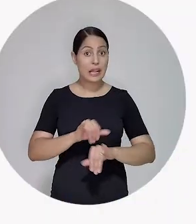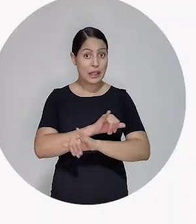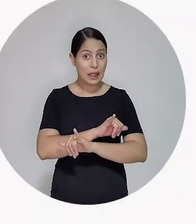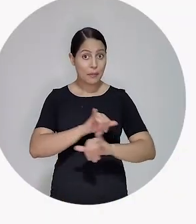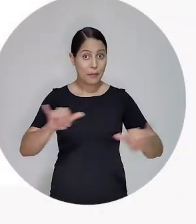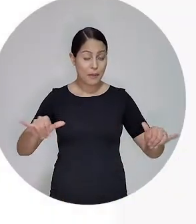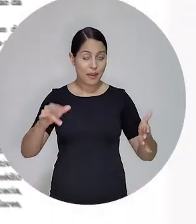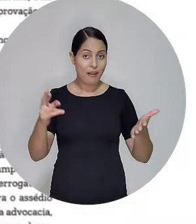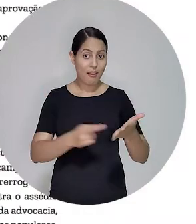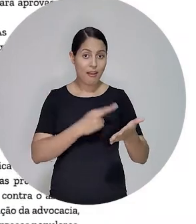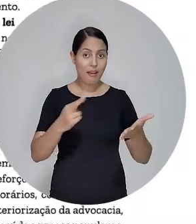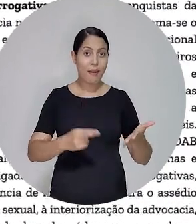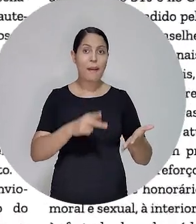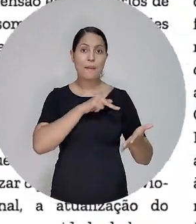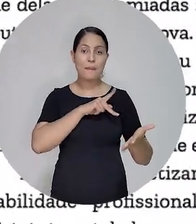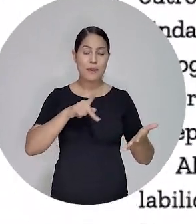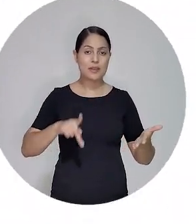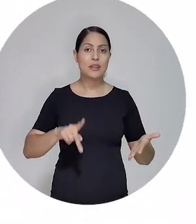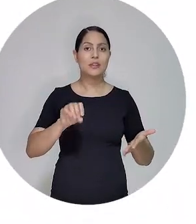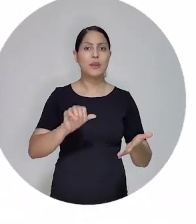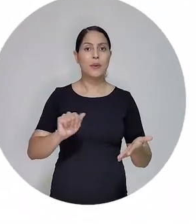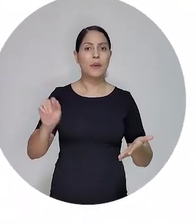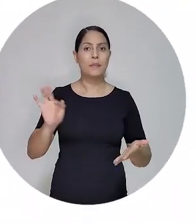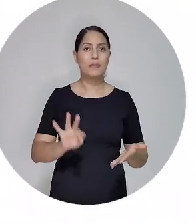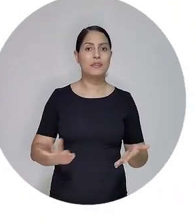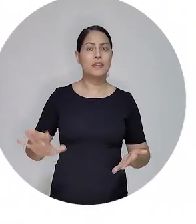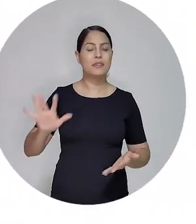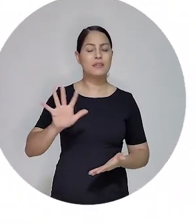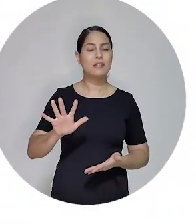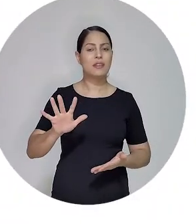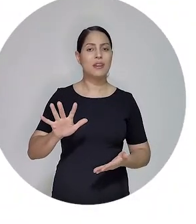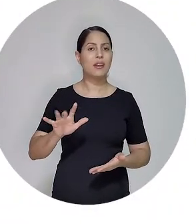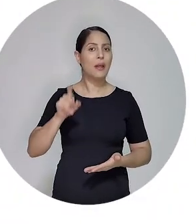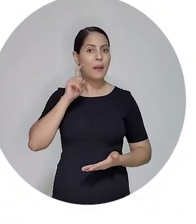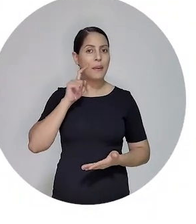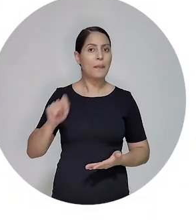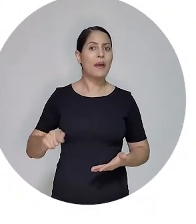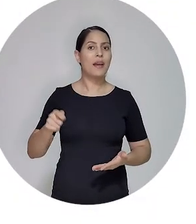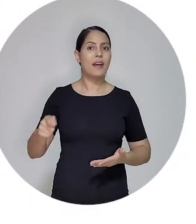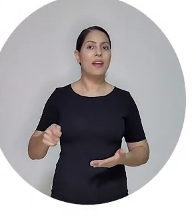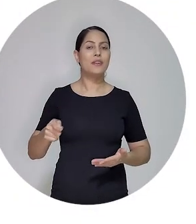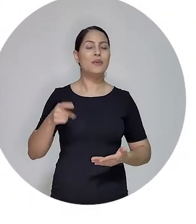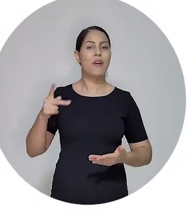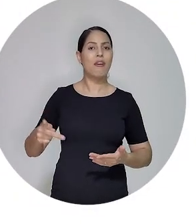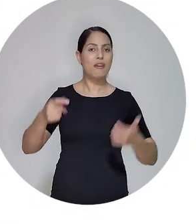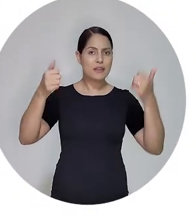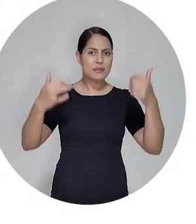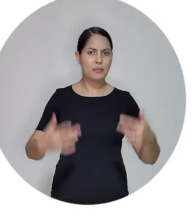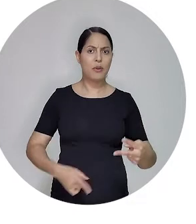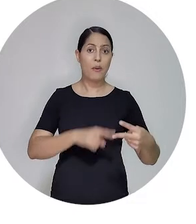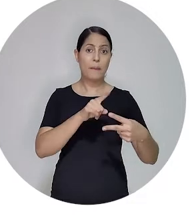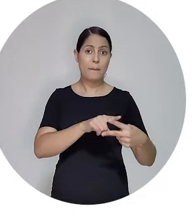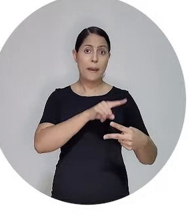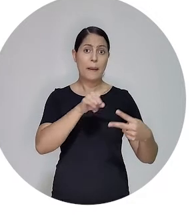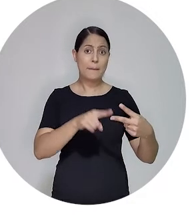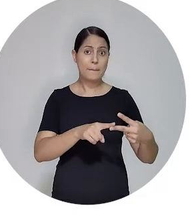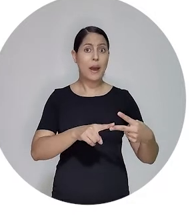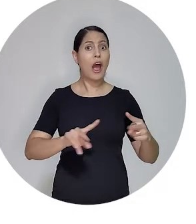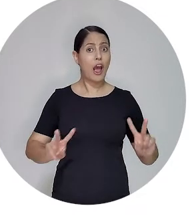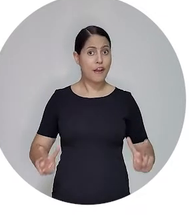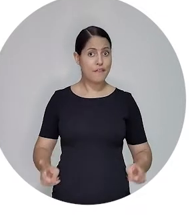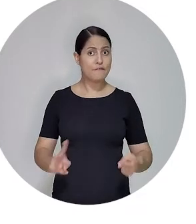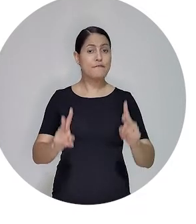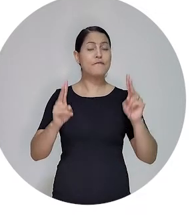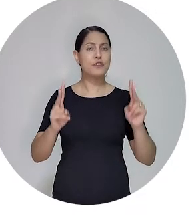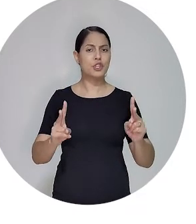Na publicação da revista, o presidente da Ordem dos Advogados do Brasil destacou que duas das mais importantes vitórias para a